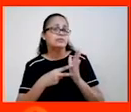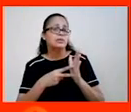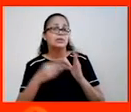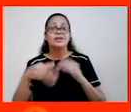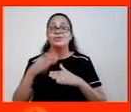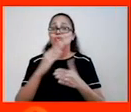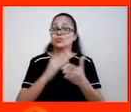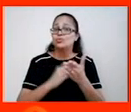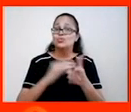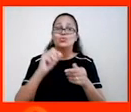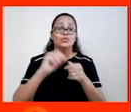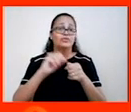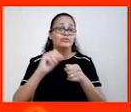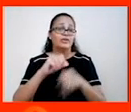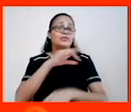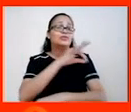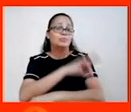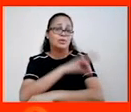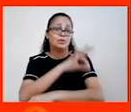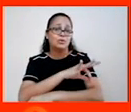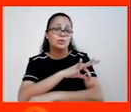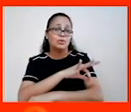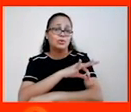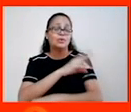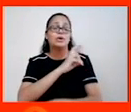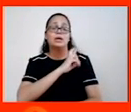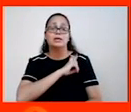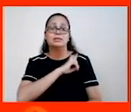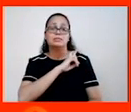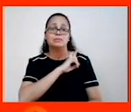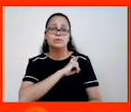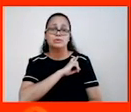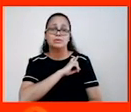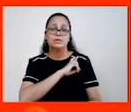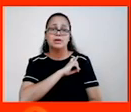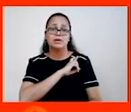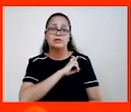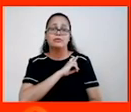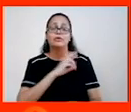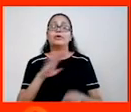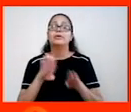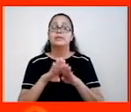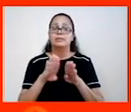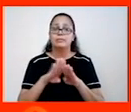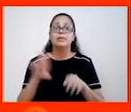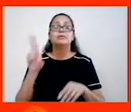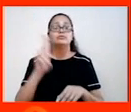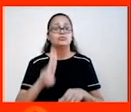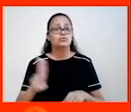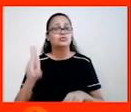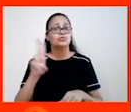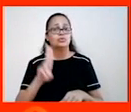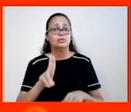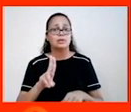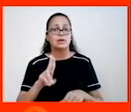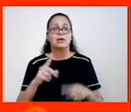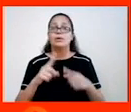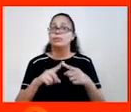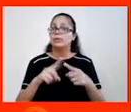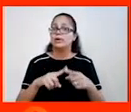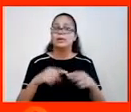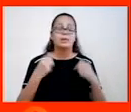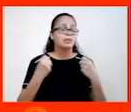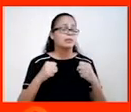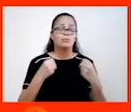ele produz é responsável por dar conta do consumo também. Isso é autossuficiência, quando não